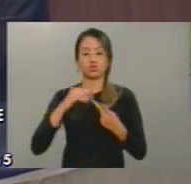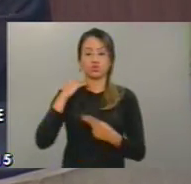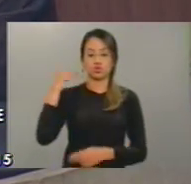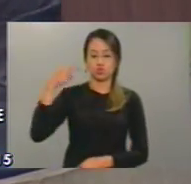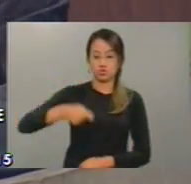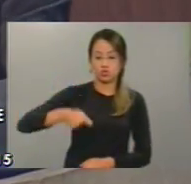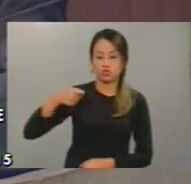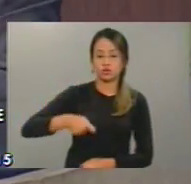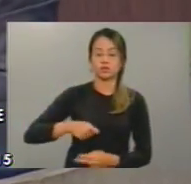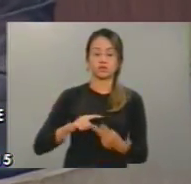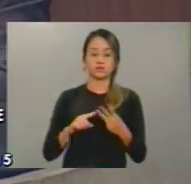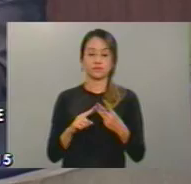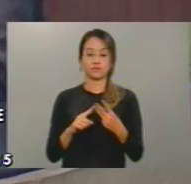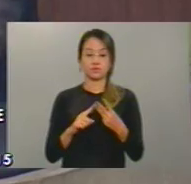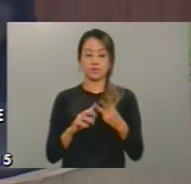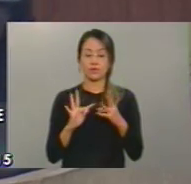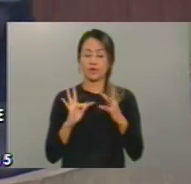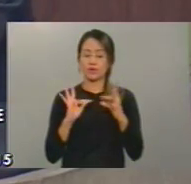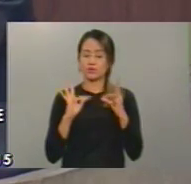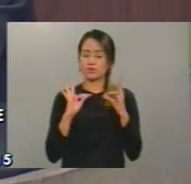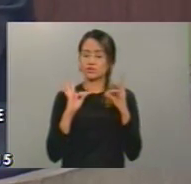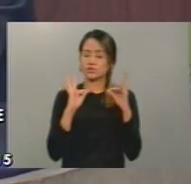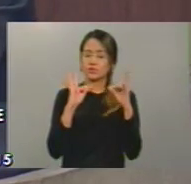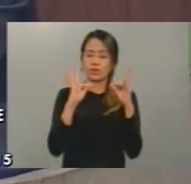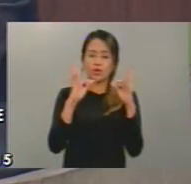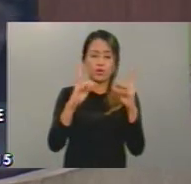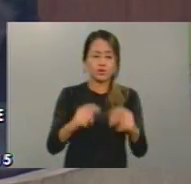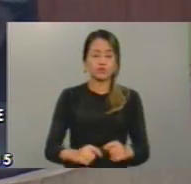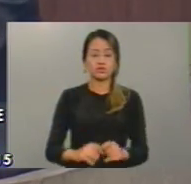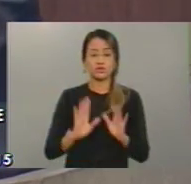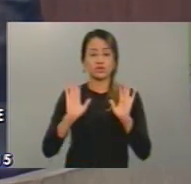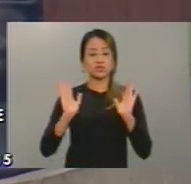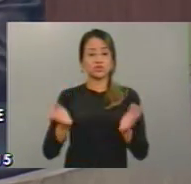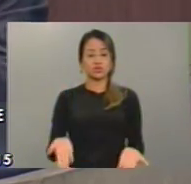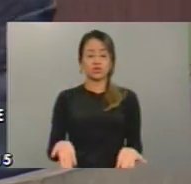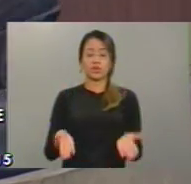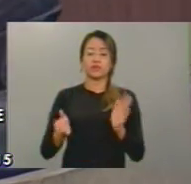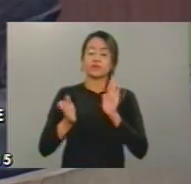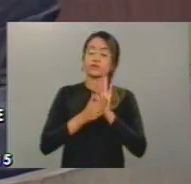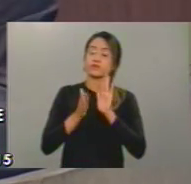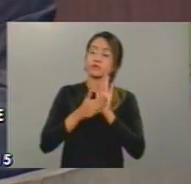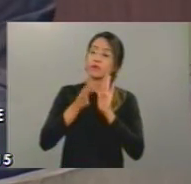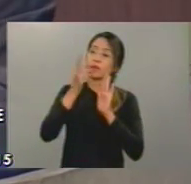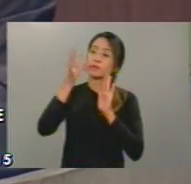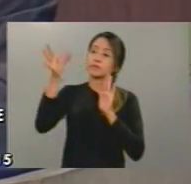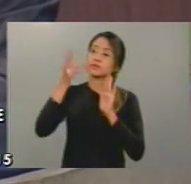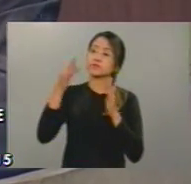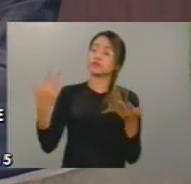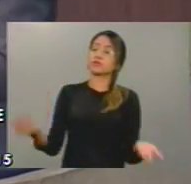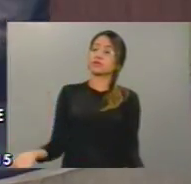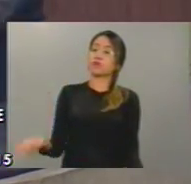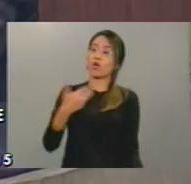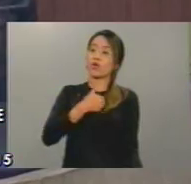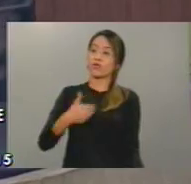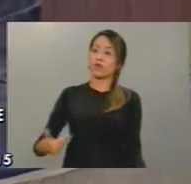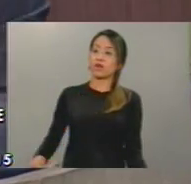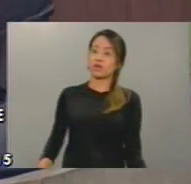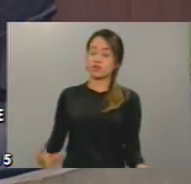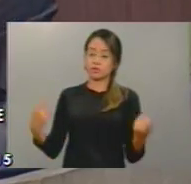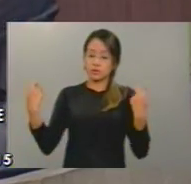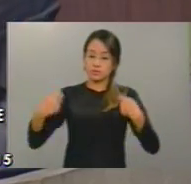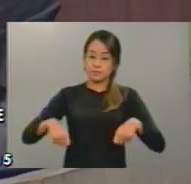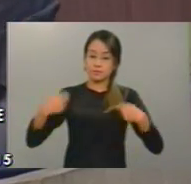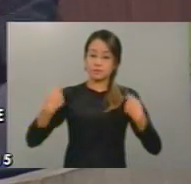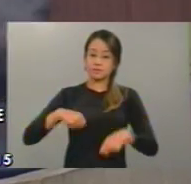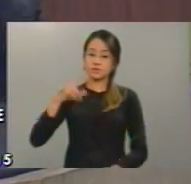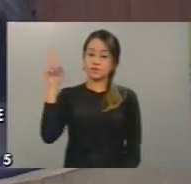civil, as entidades nacionais já sugeriram à Sua Excelência o Governador a decretação de